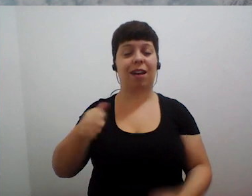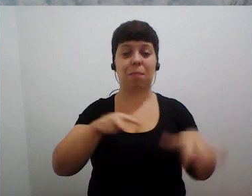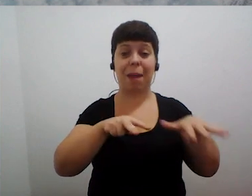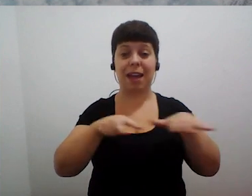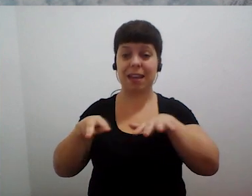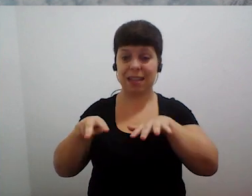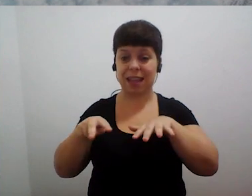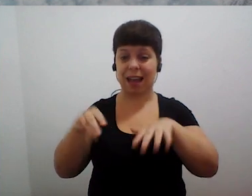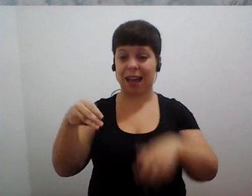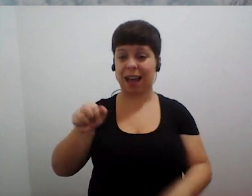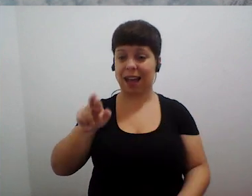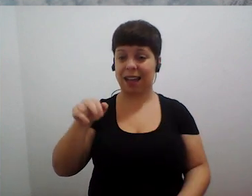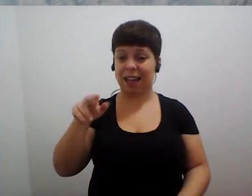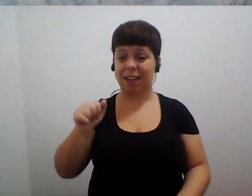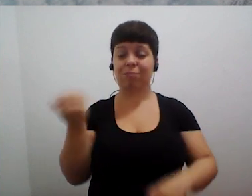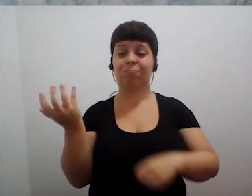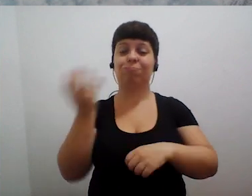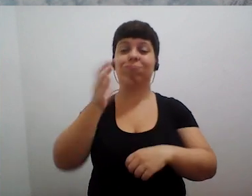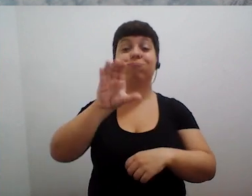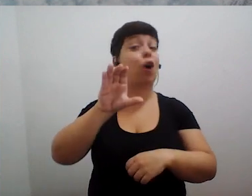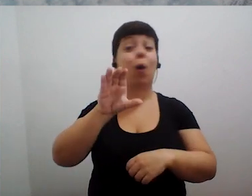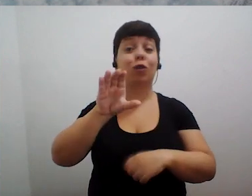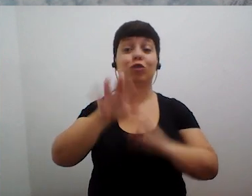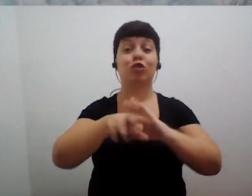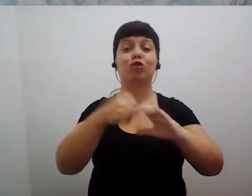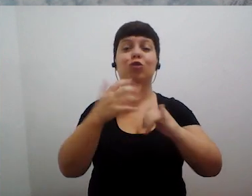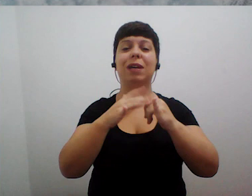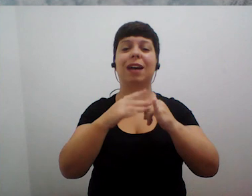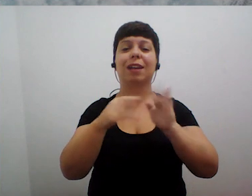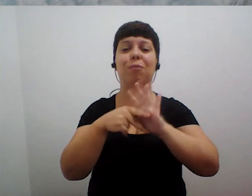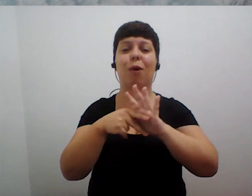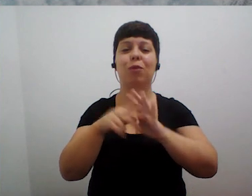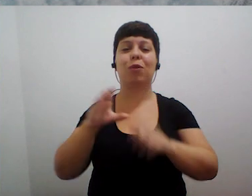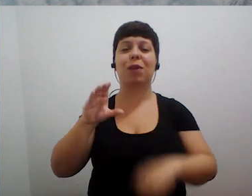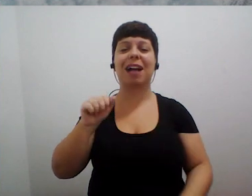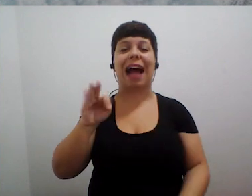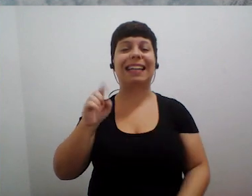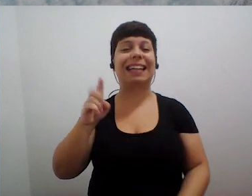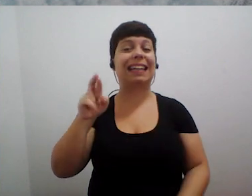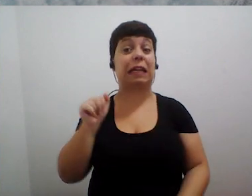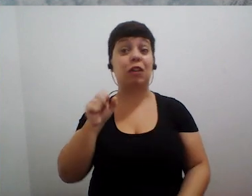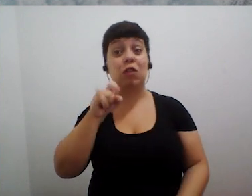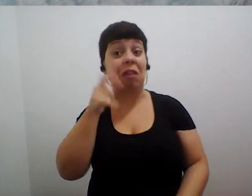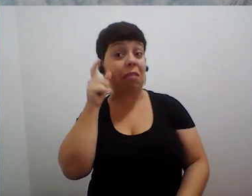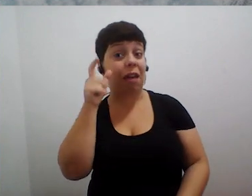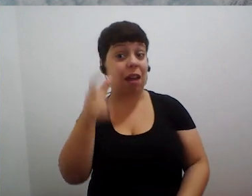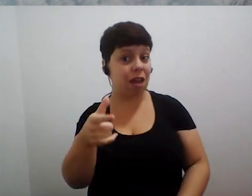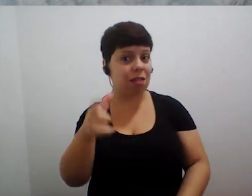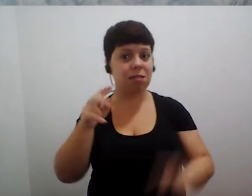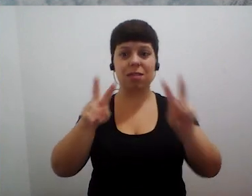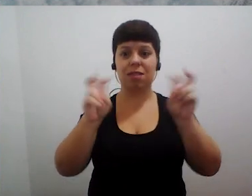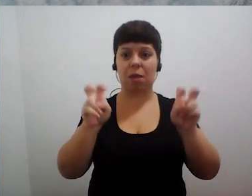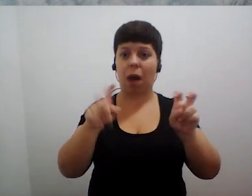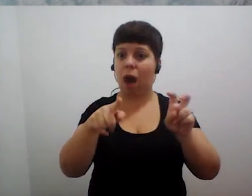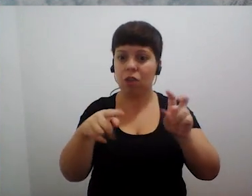Week, que está sendo transmitida e disponibilizada online aqui no canal do YouTube da cátedra. E se você se interessa pelo